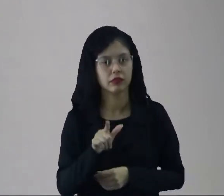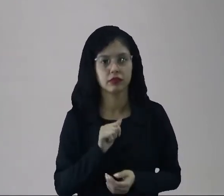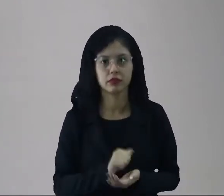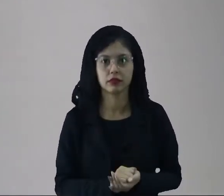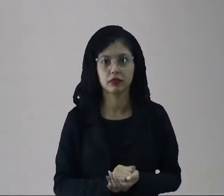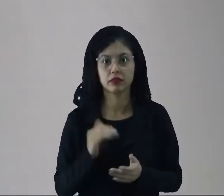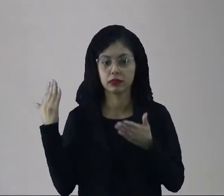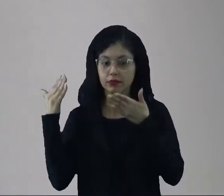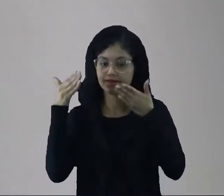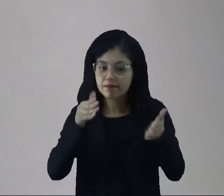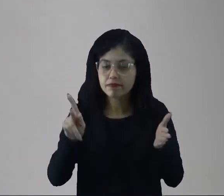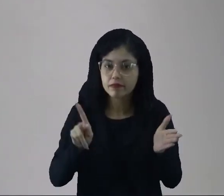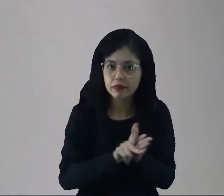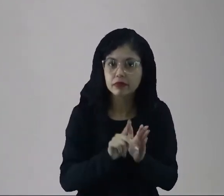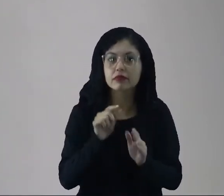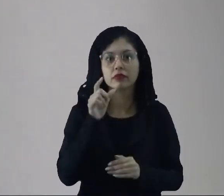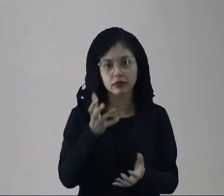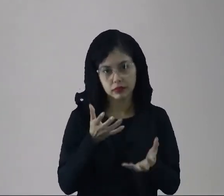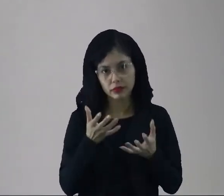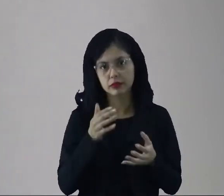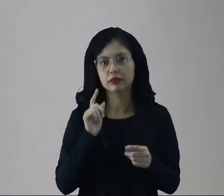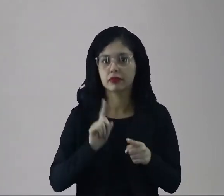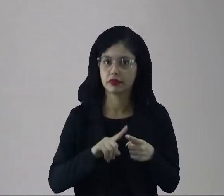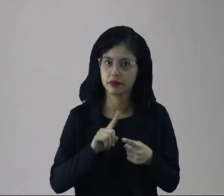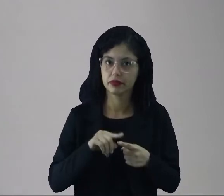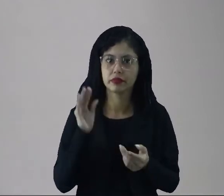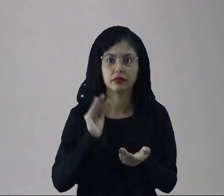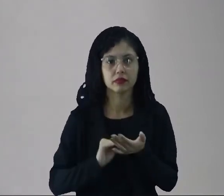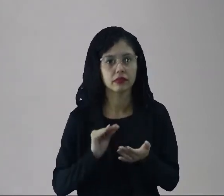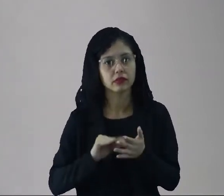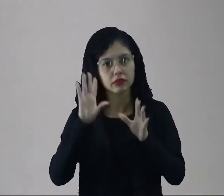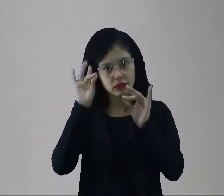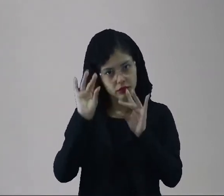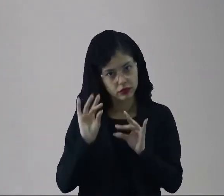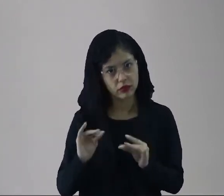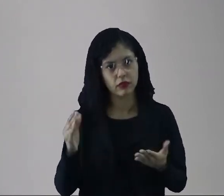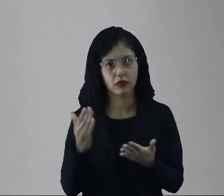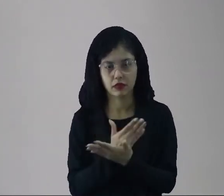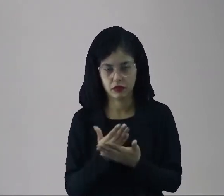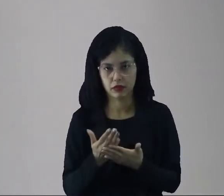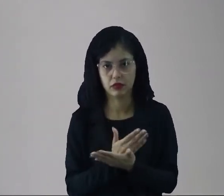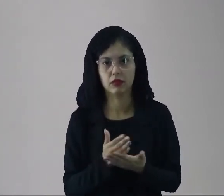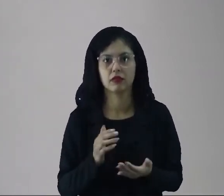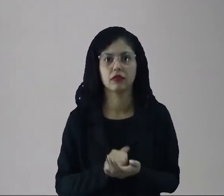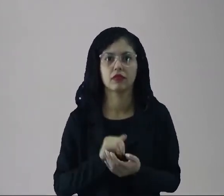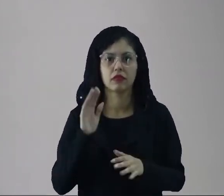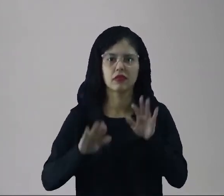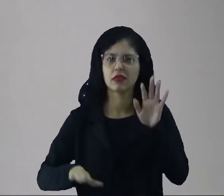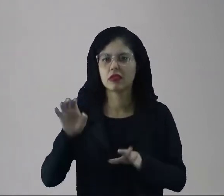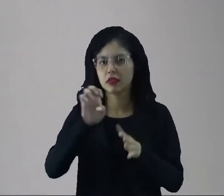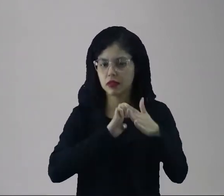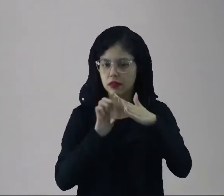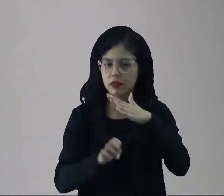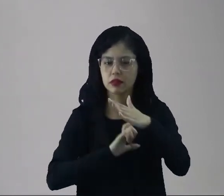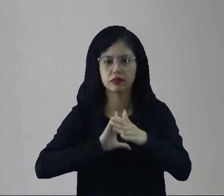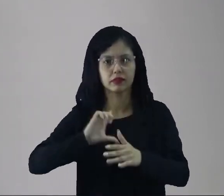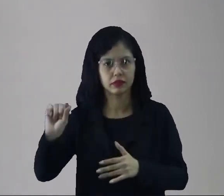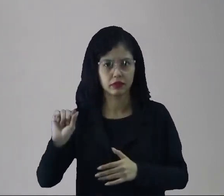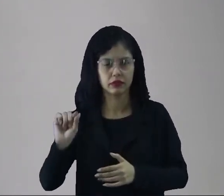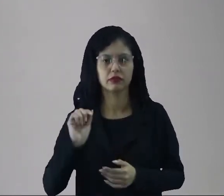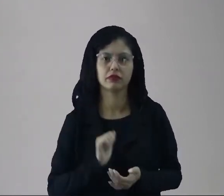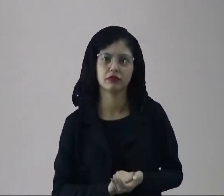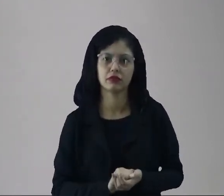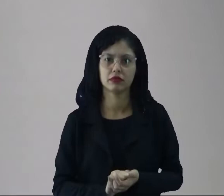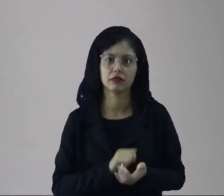consiga chegar exatamente onde você quer, porque falta algumas atualizações. Às vezes as empresas fogem desse tipo